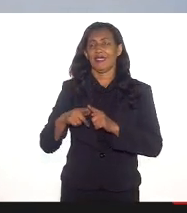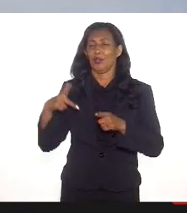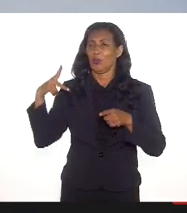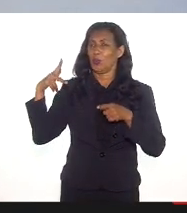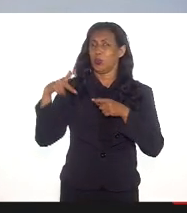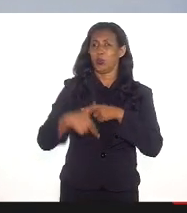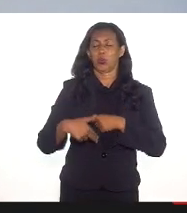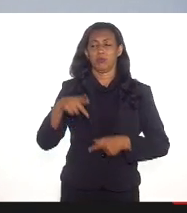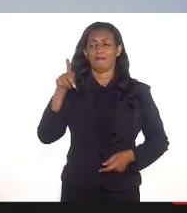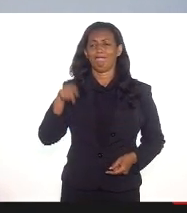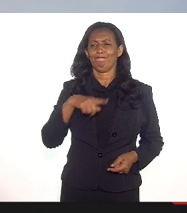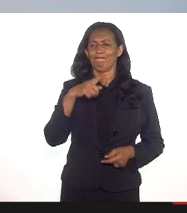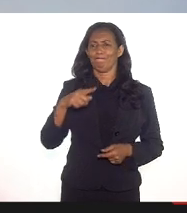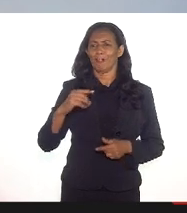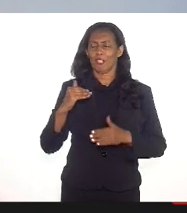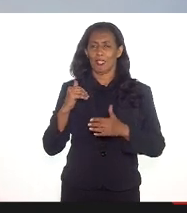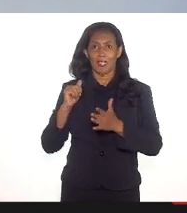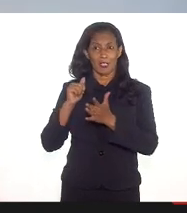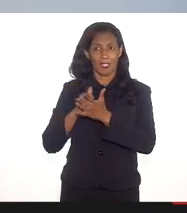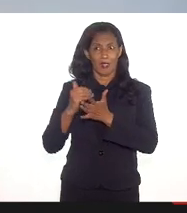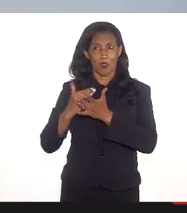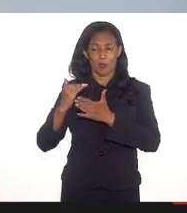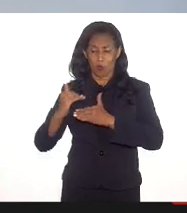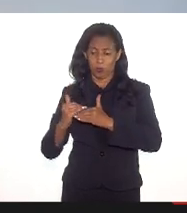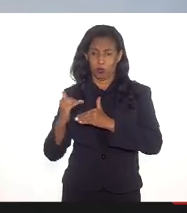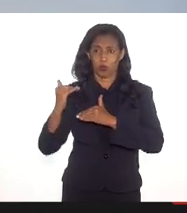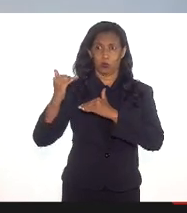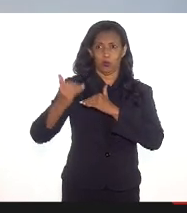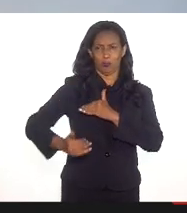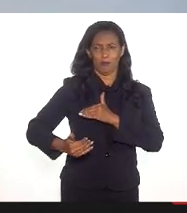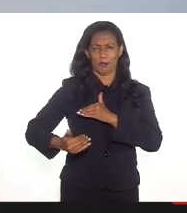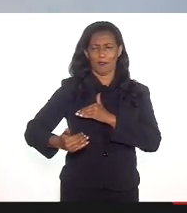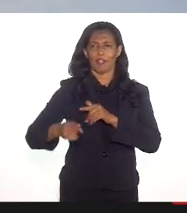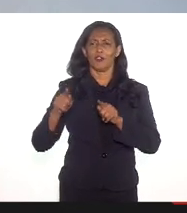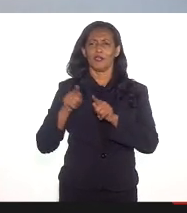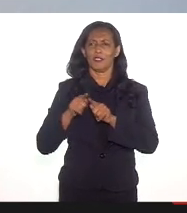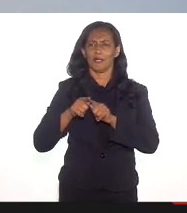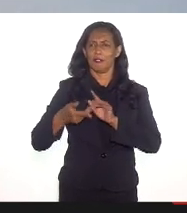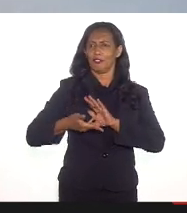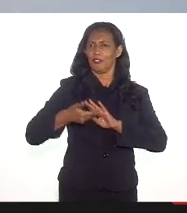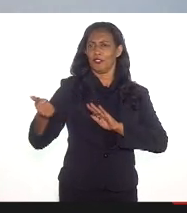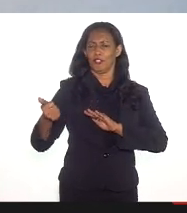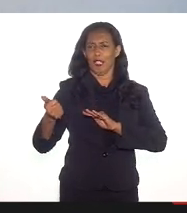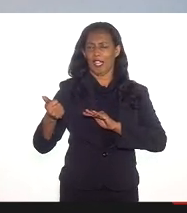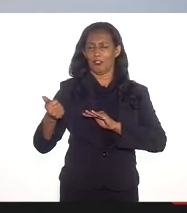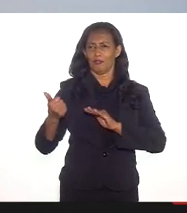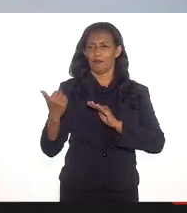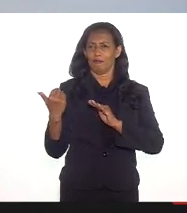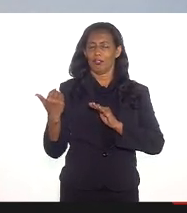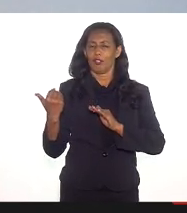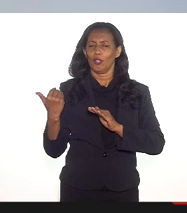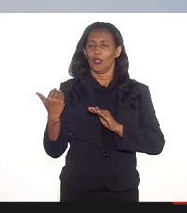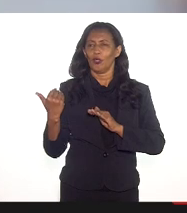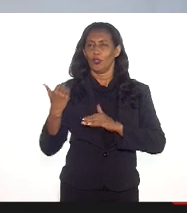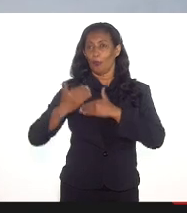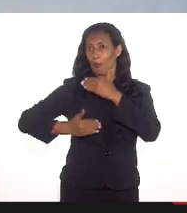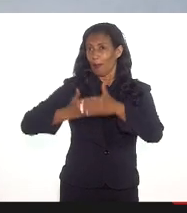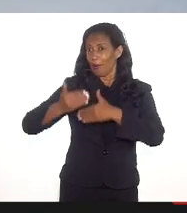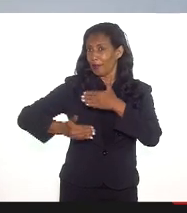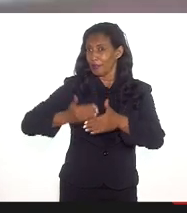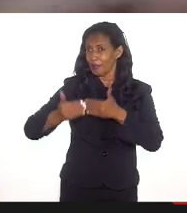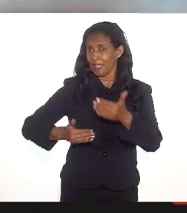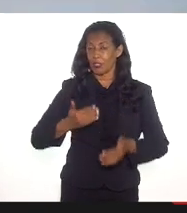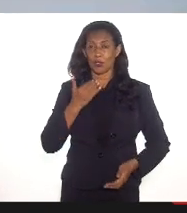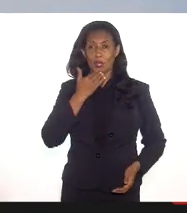e o subsequente, que foi excluído do processo, né, que aí eu faço um apelo ao meu presidente, de a